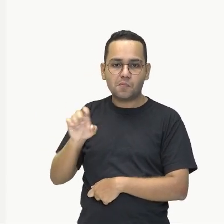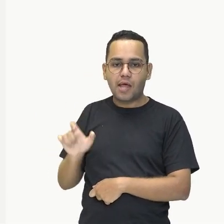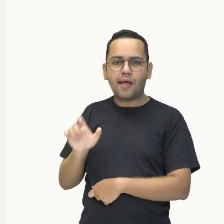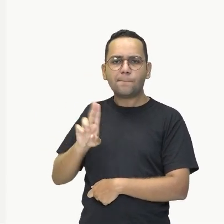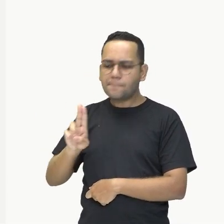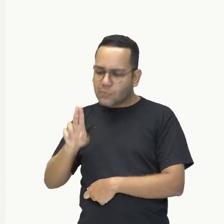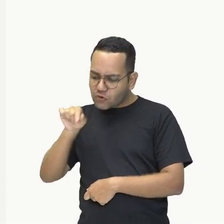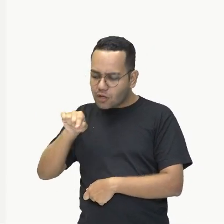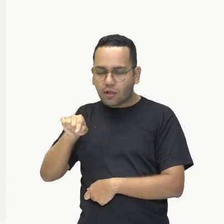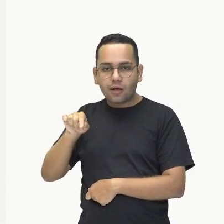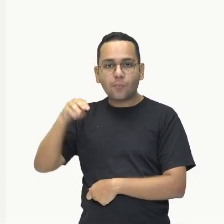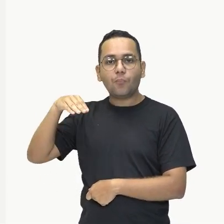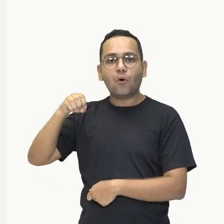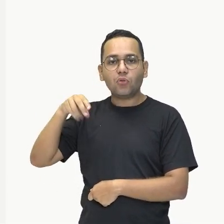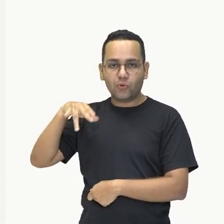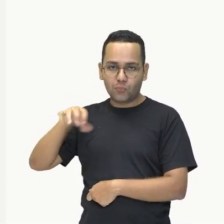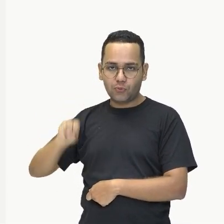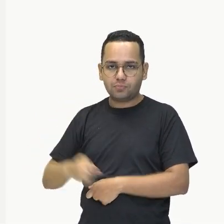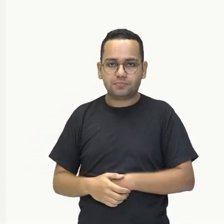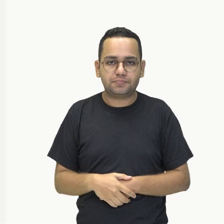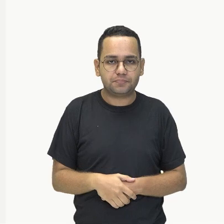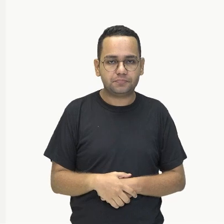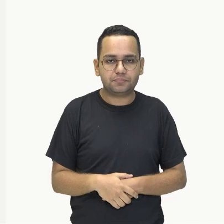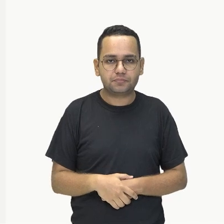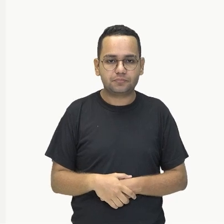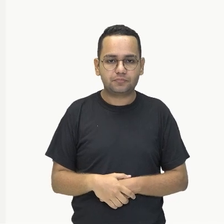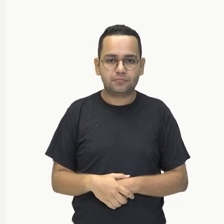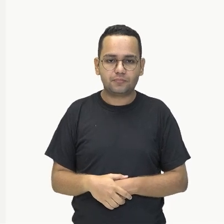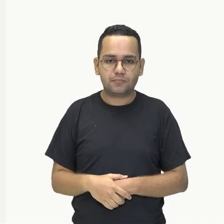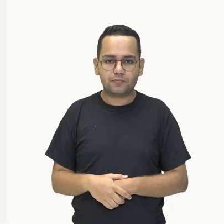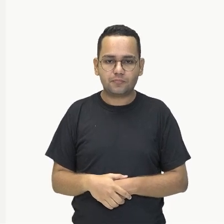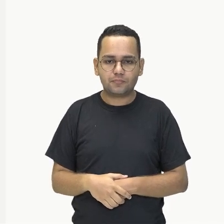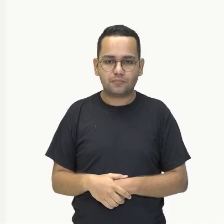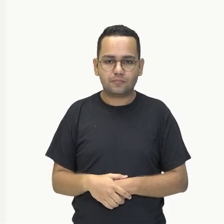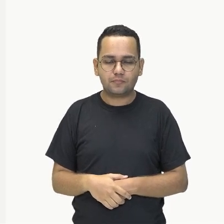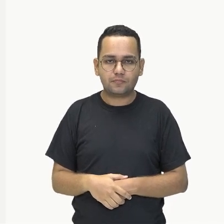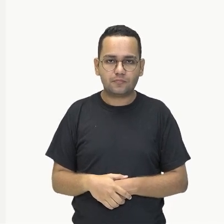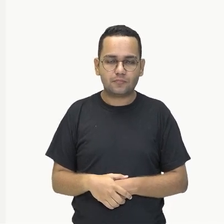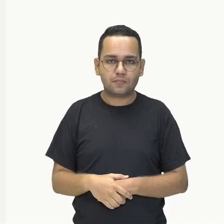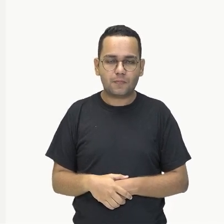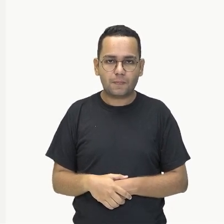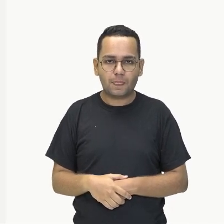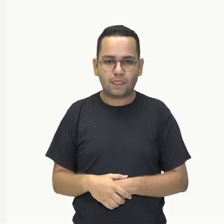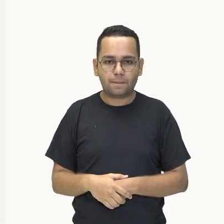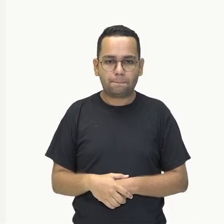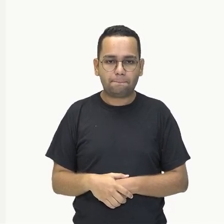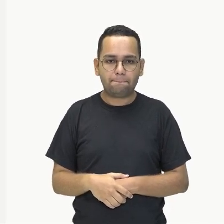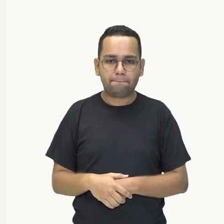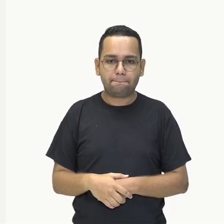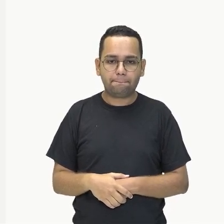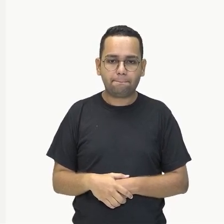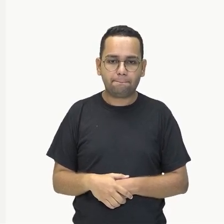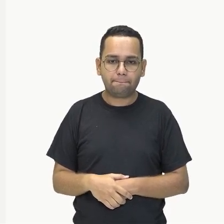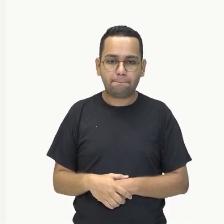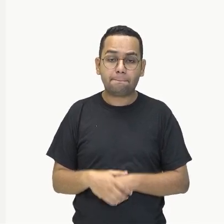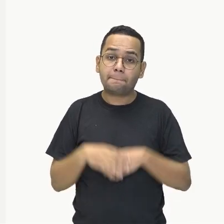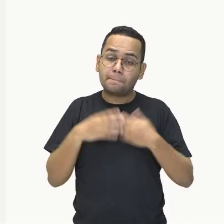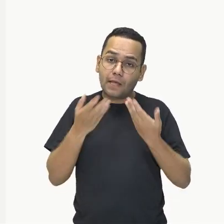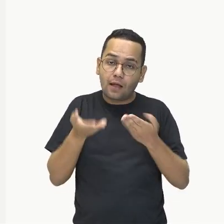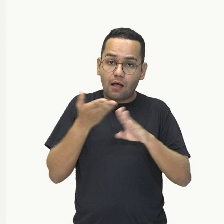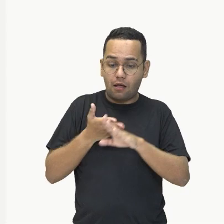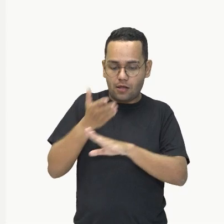monômio, tá? Apesar de no início ele está com 2